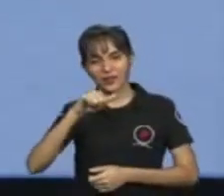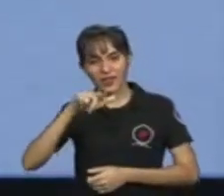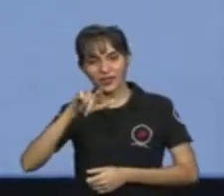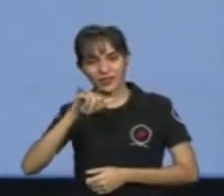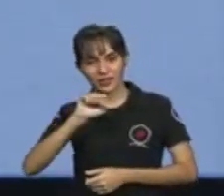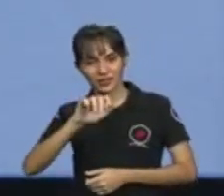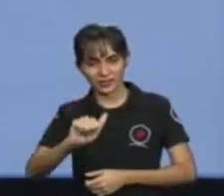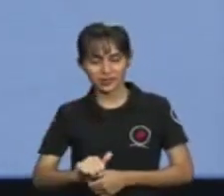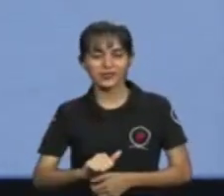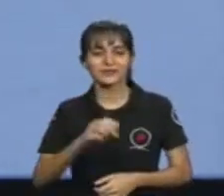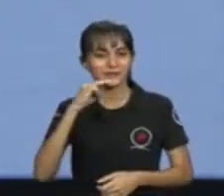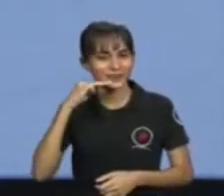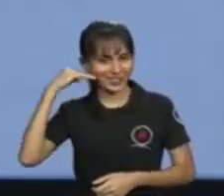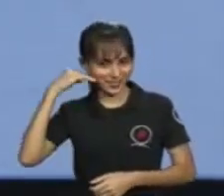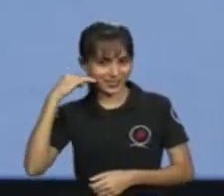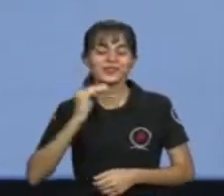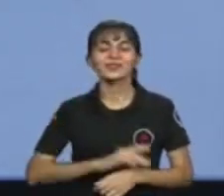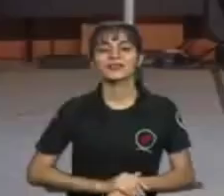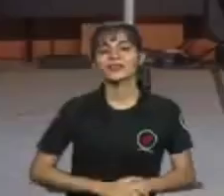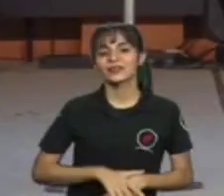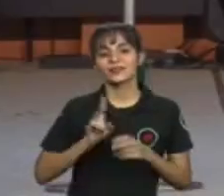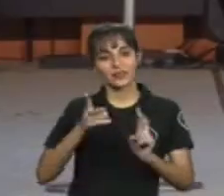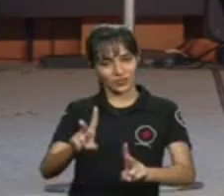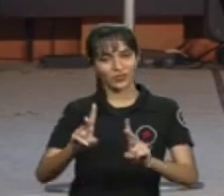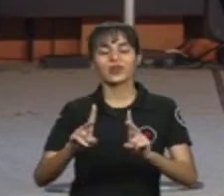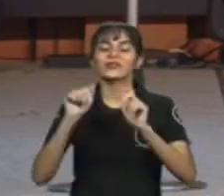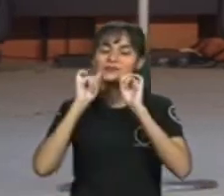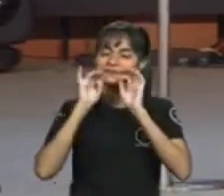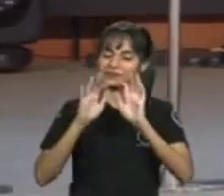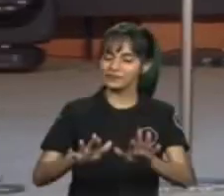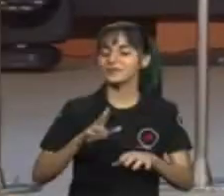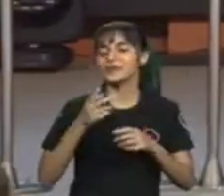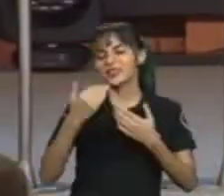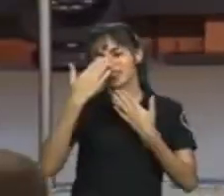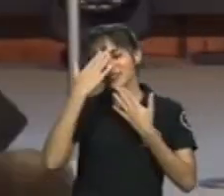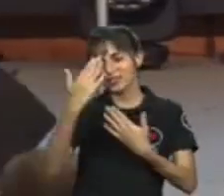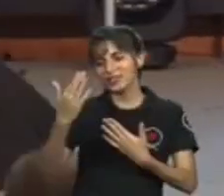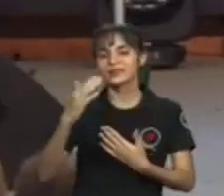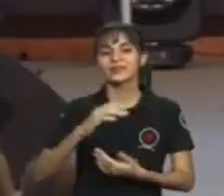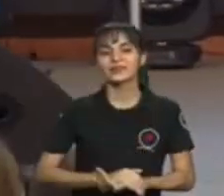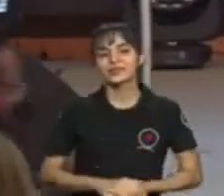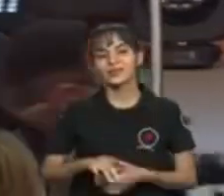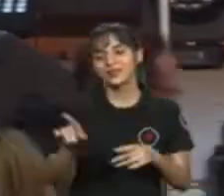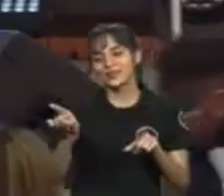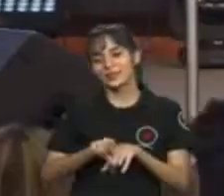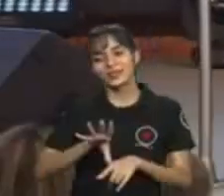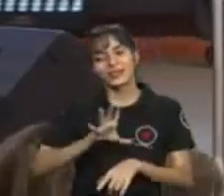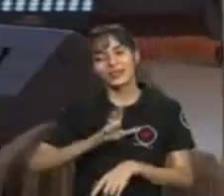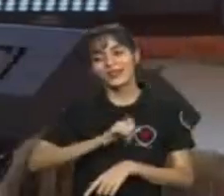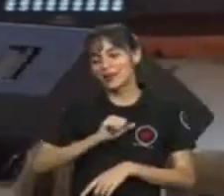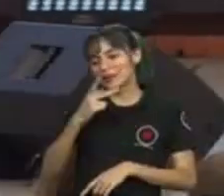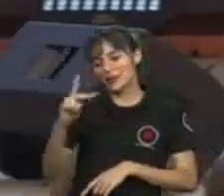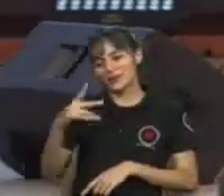continuar. Muito obrigada. Eu agradeço e louvo a Deus pela sua vida, viu? Eu amo seu filho demais,